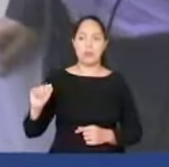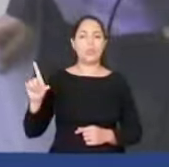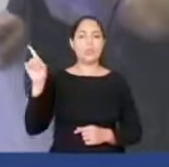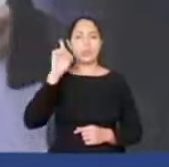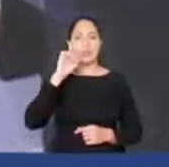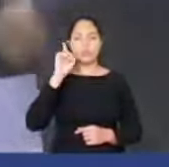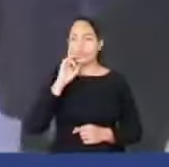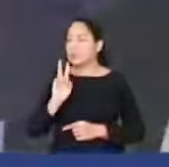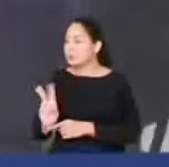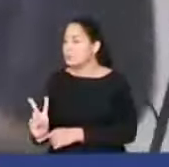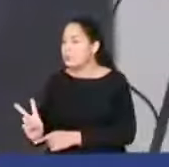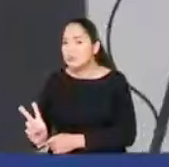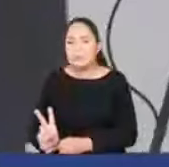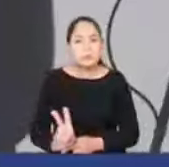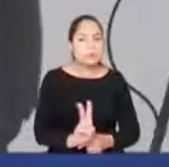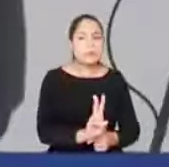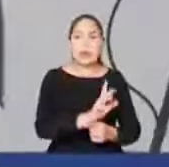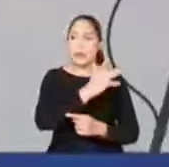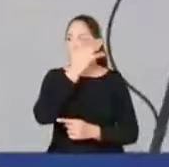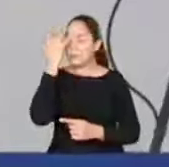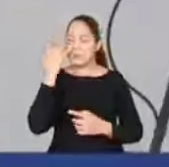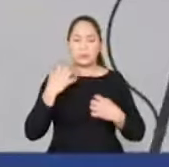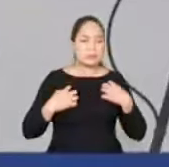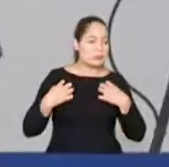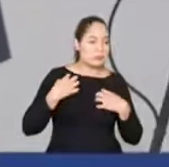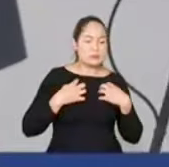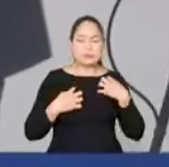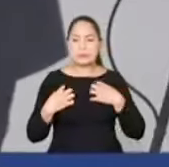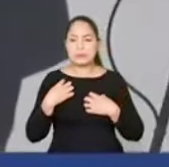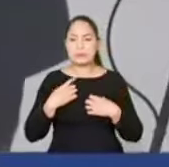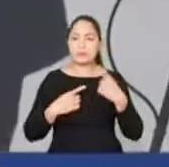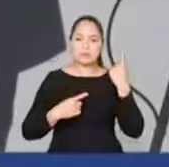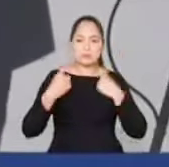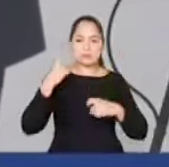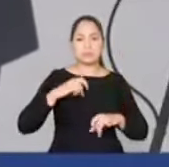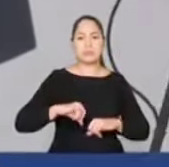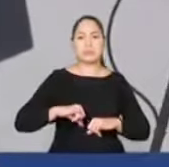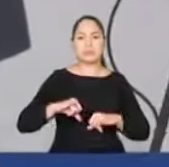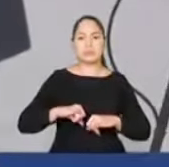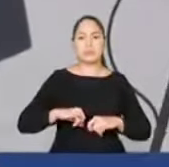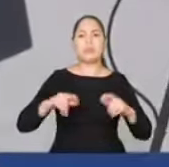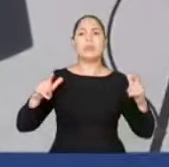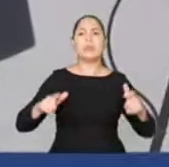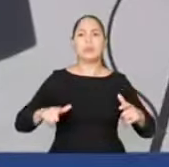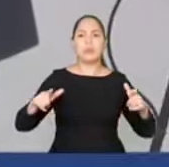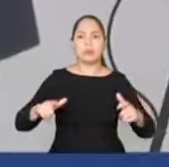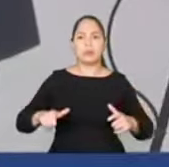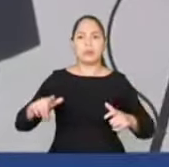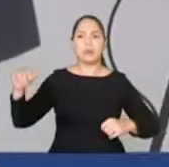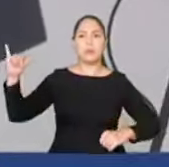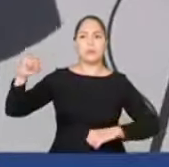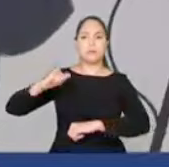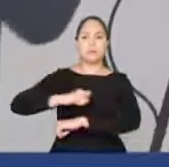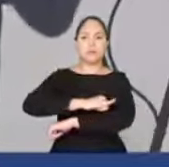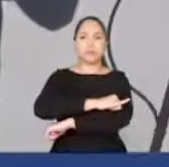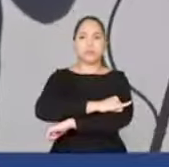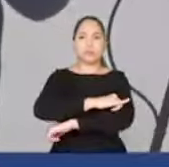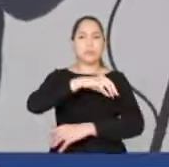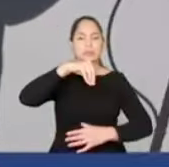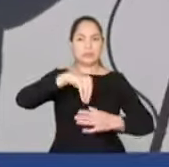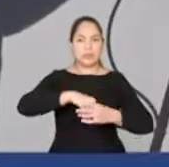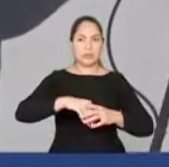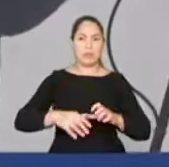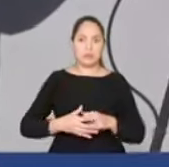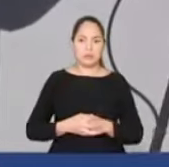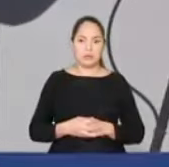procurando, pessoas ansiosas, preocupadas, sofrendo, e ela estava dentro do aeroporto. Olha só, não saiu do aeroporto, porém lá ficou sem